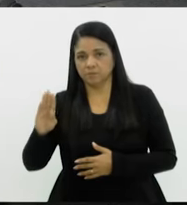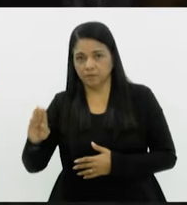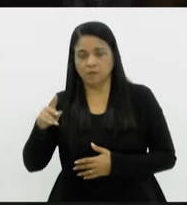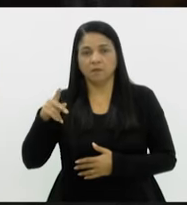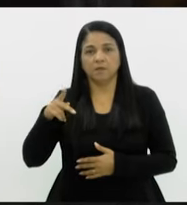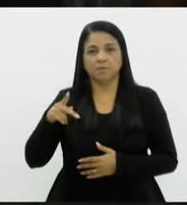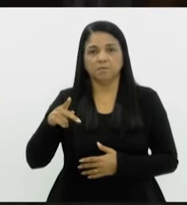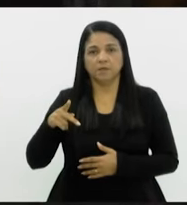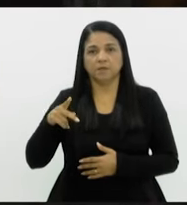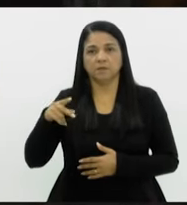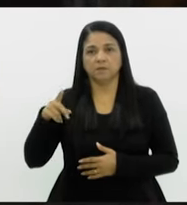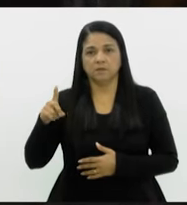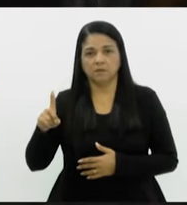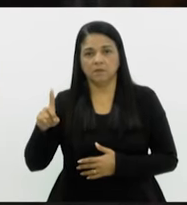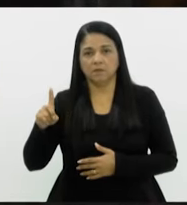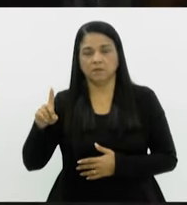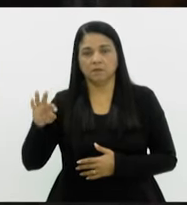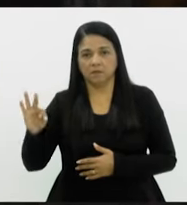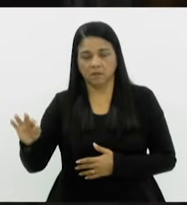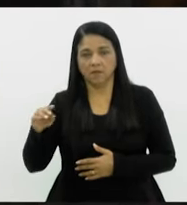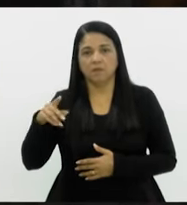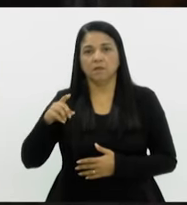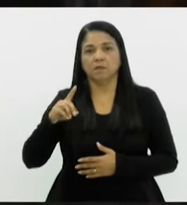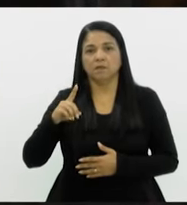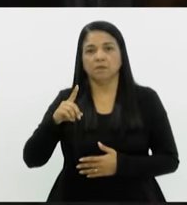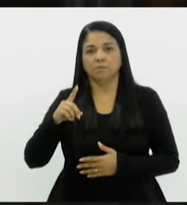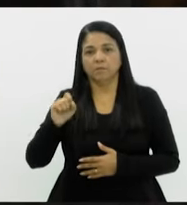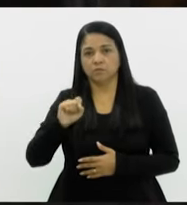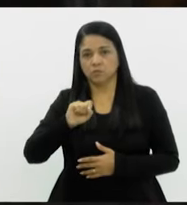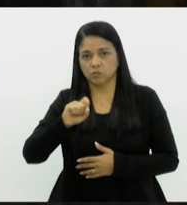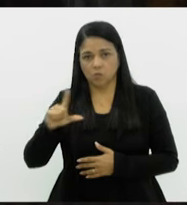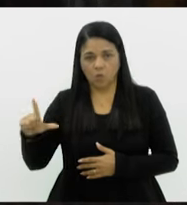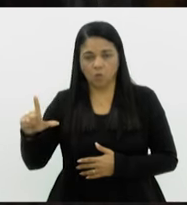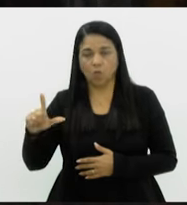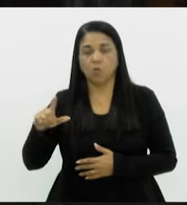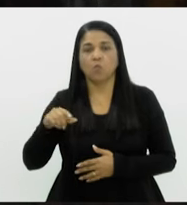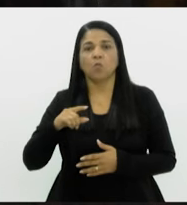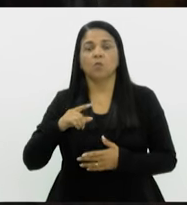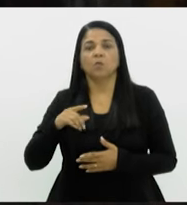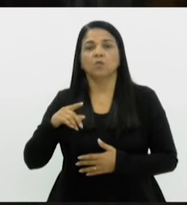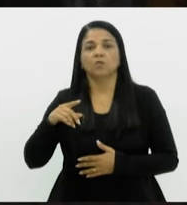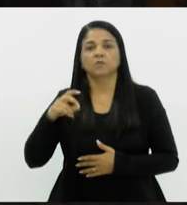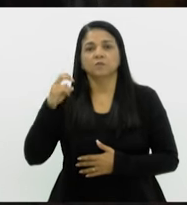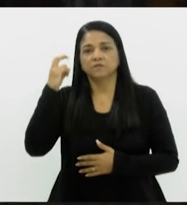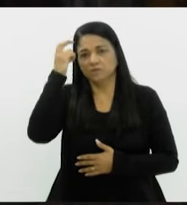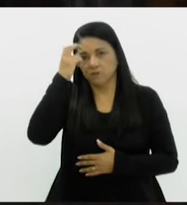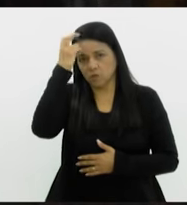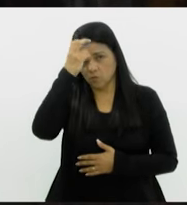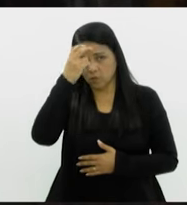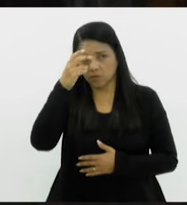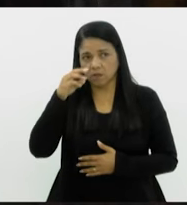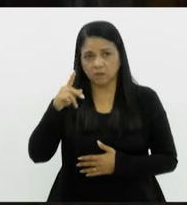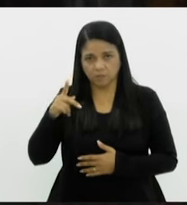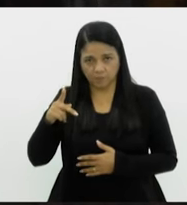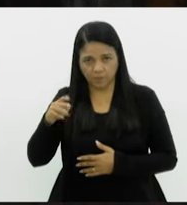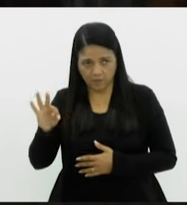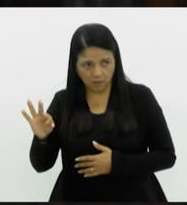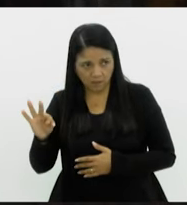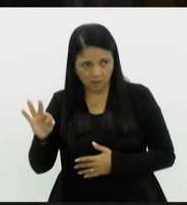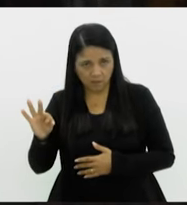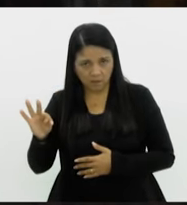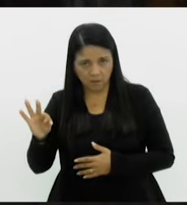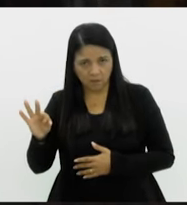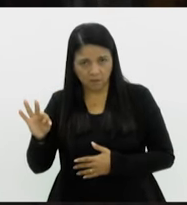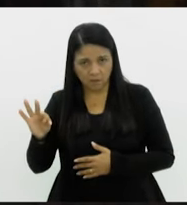PSOL. É abstenção da deputada Verônica ou do PT?